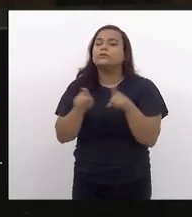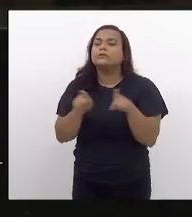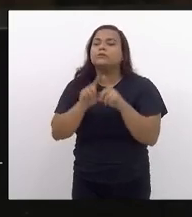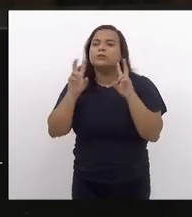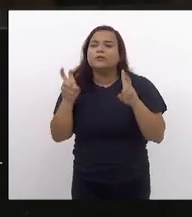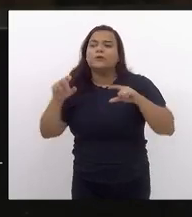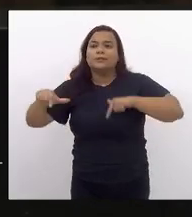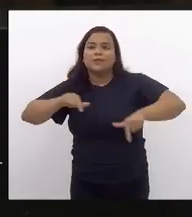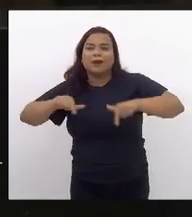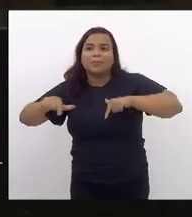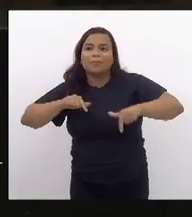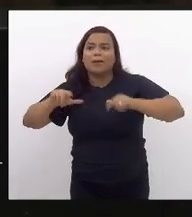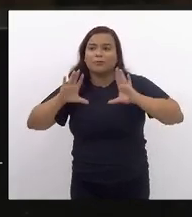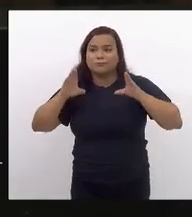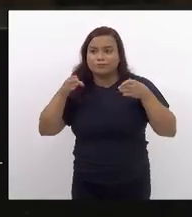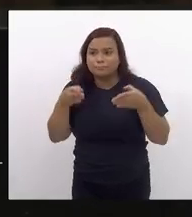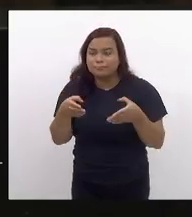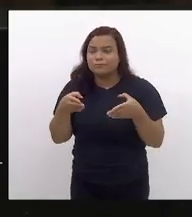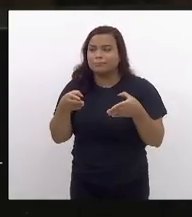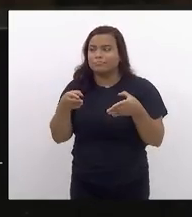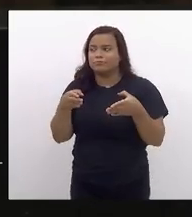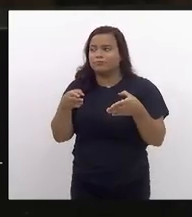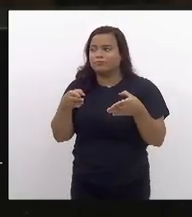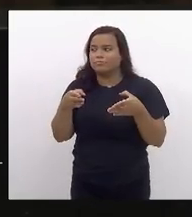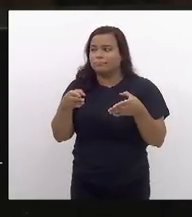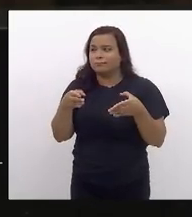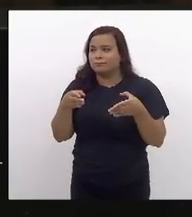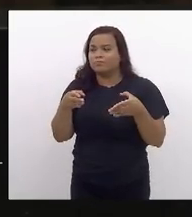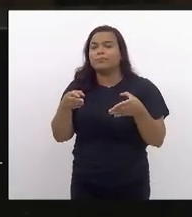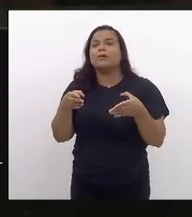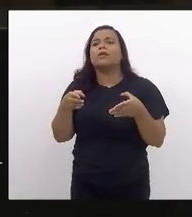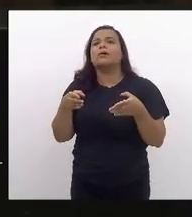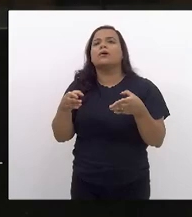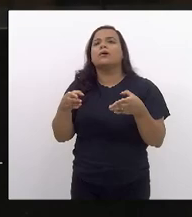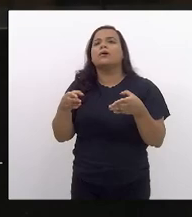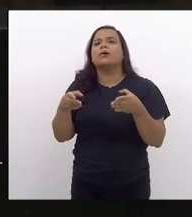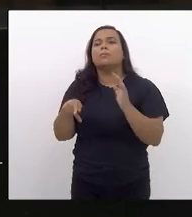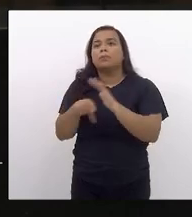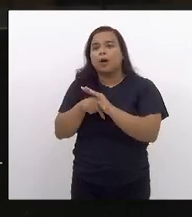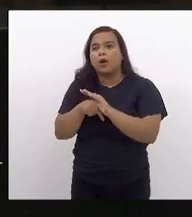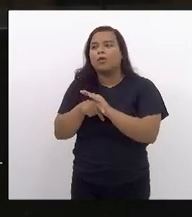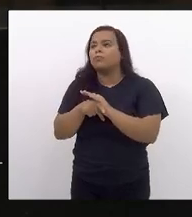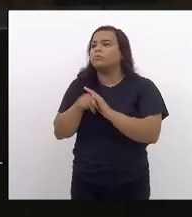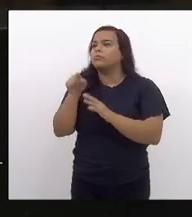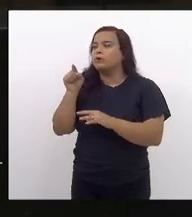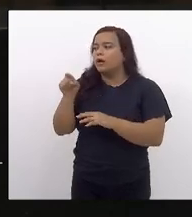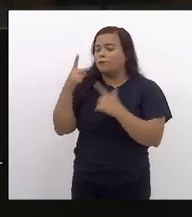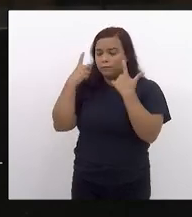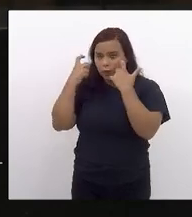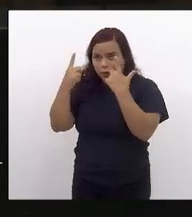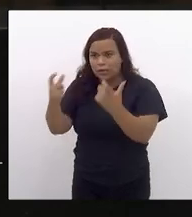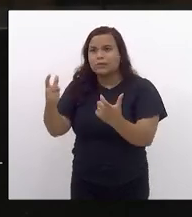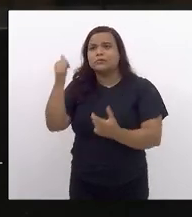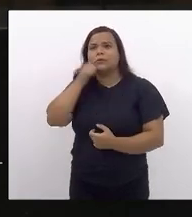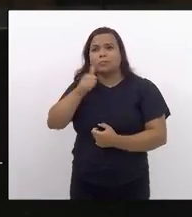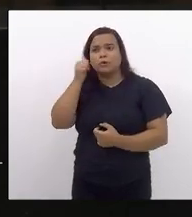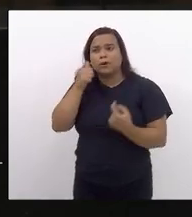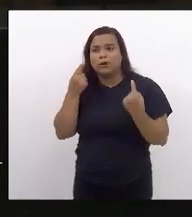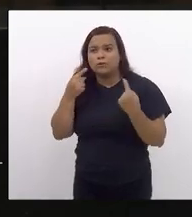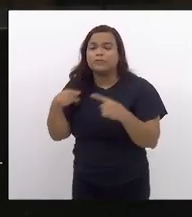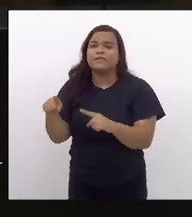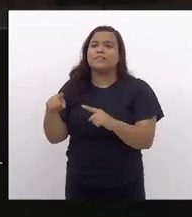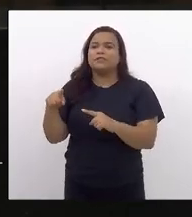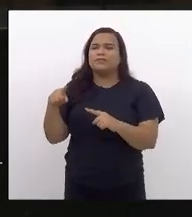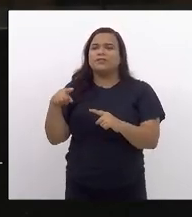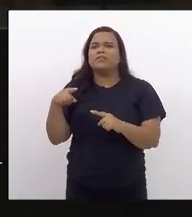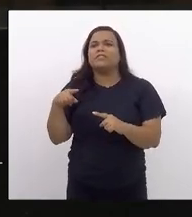trabalho muito específico contra a violência contra a mulher. Então, nesse sentido, a